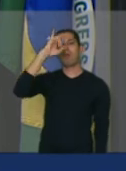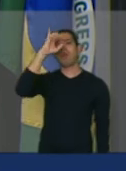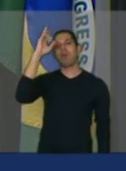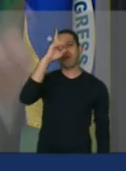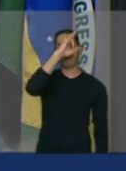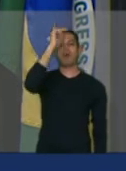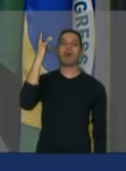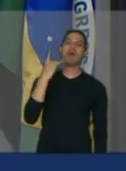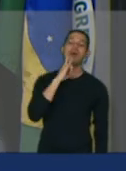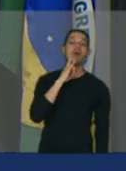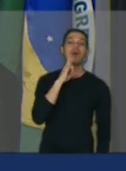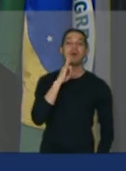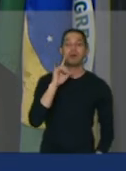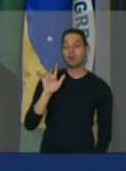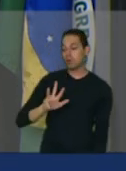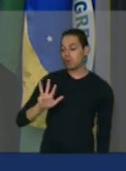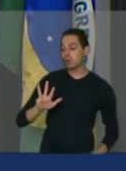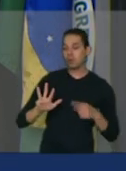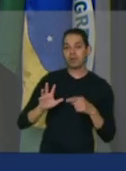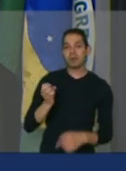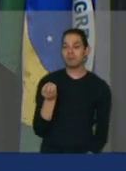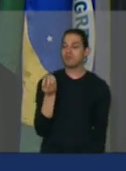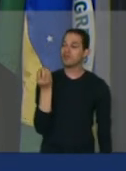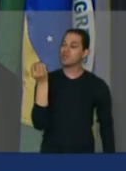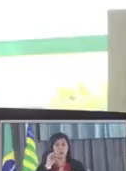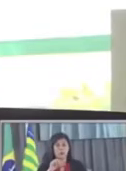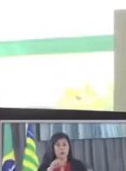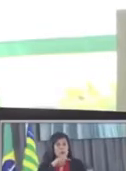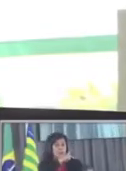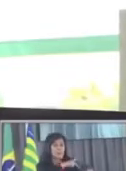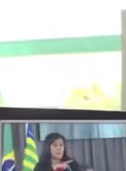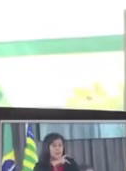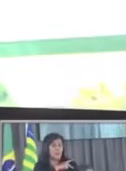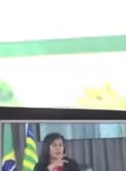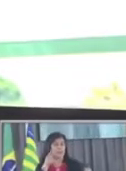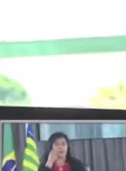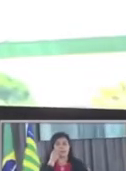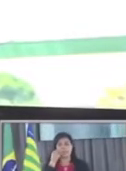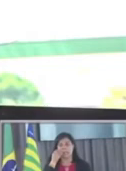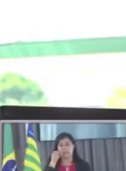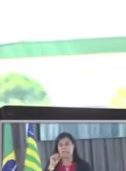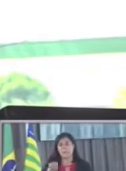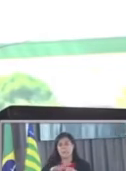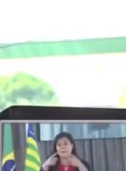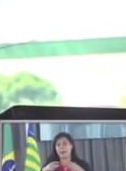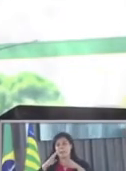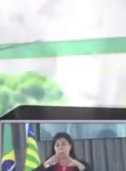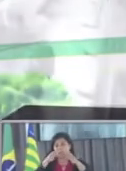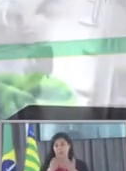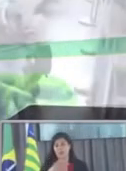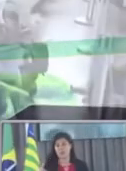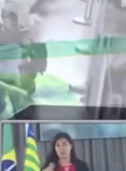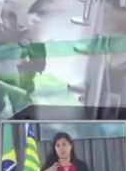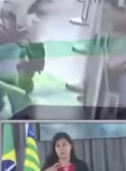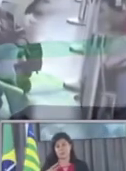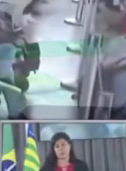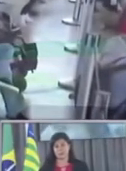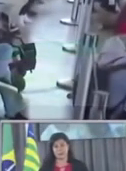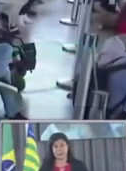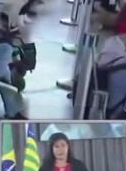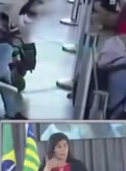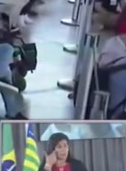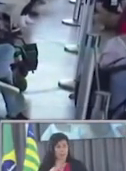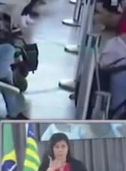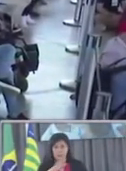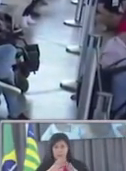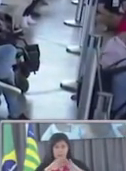está viajando aí pelo Brasil, sendo recepcionado pelos estados que vai, com meia